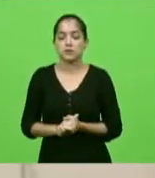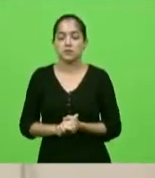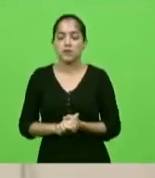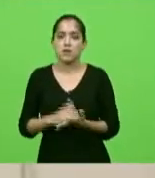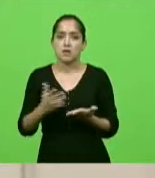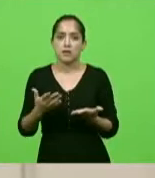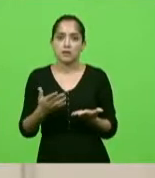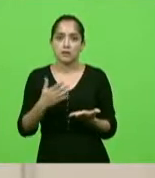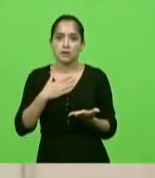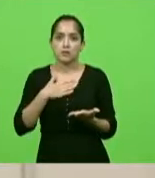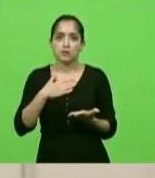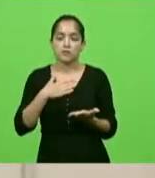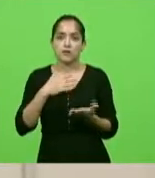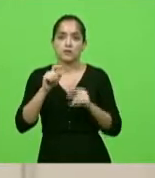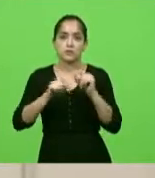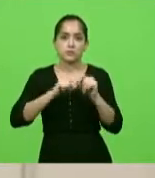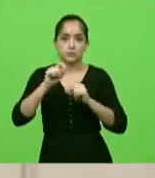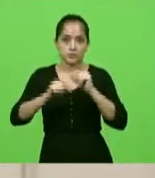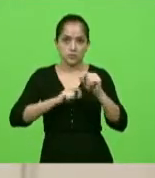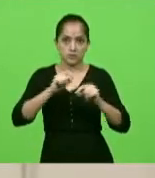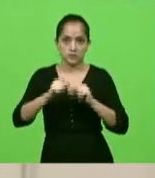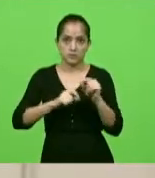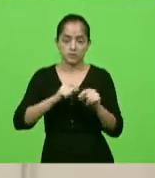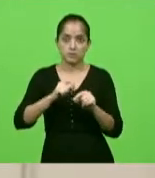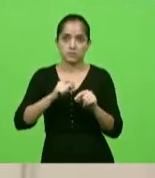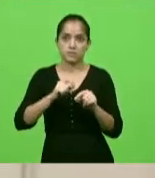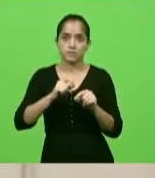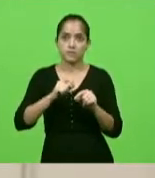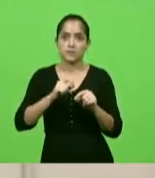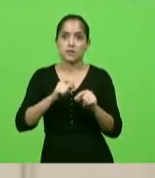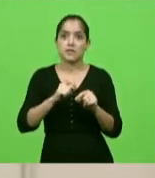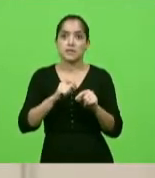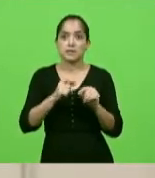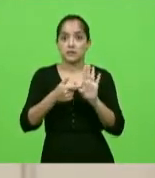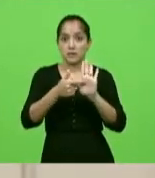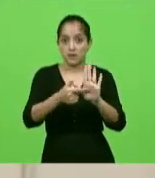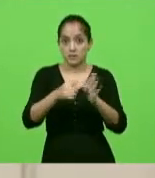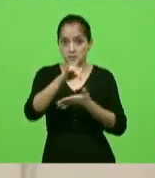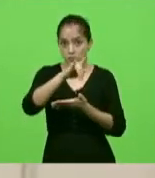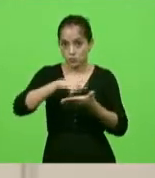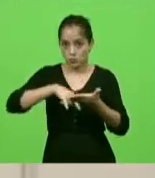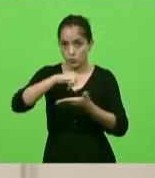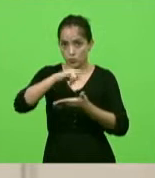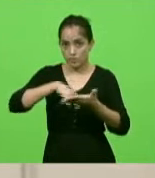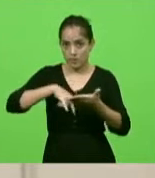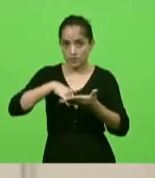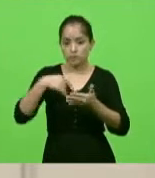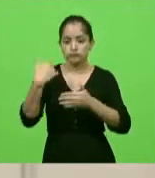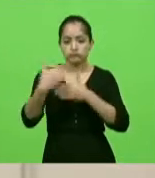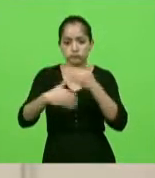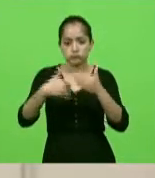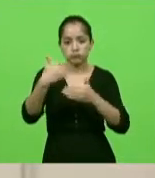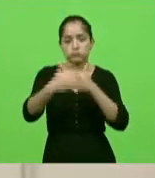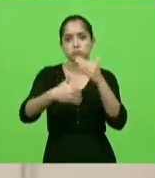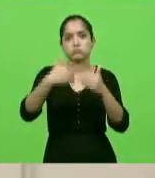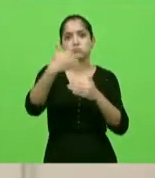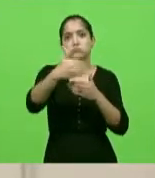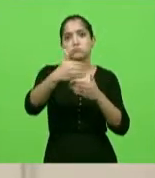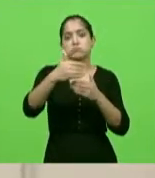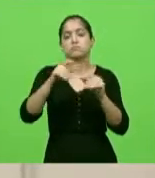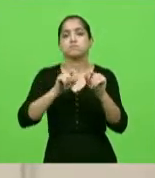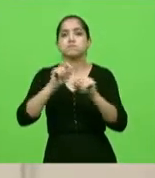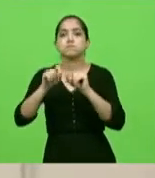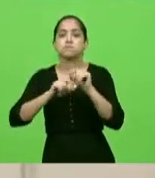Eu faço a correlação com as páginas que esses documentos se encontram no processo, mas,